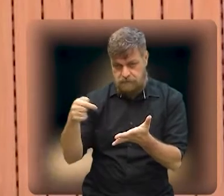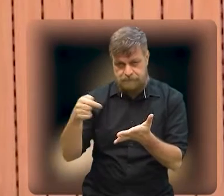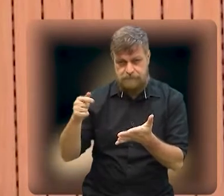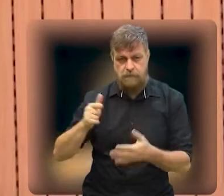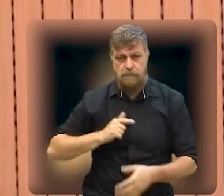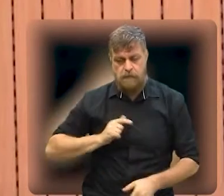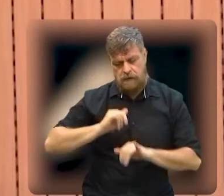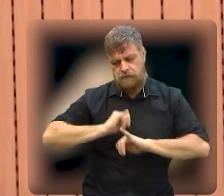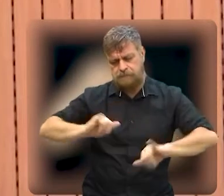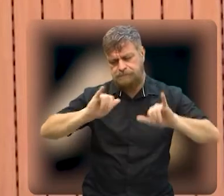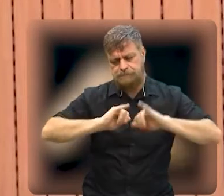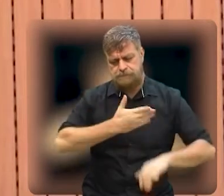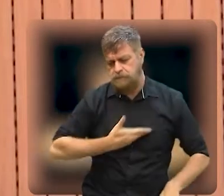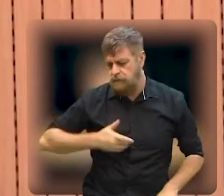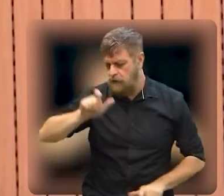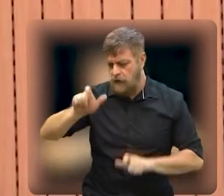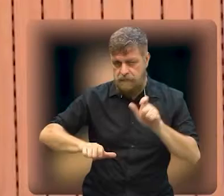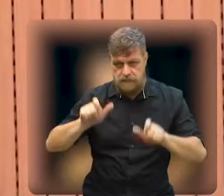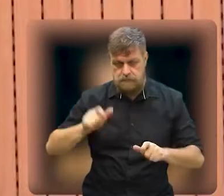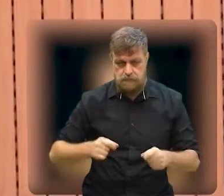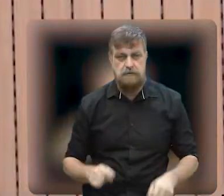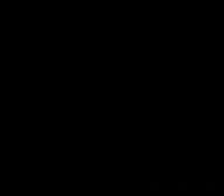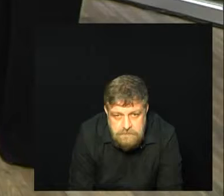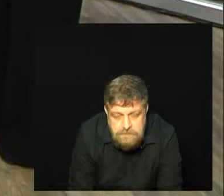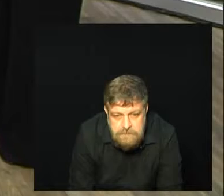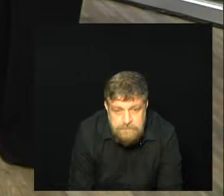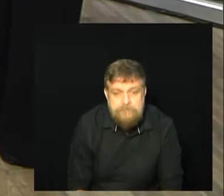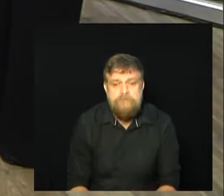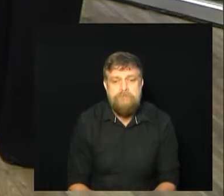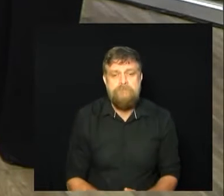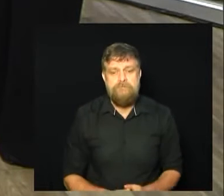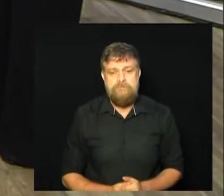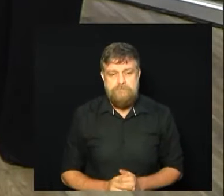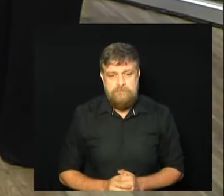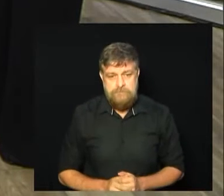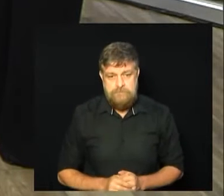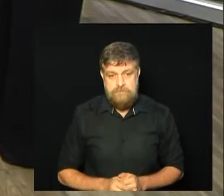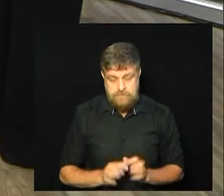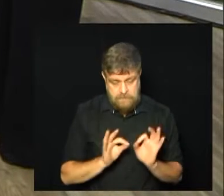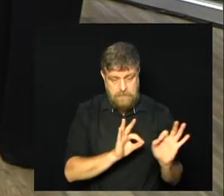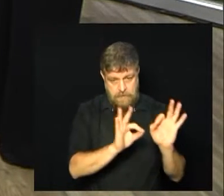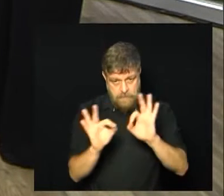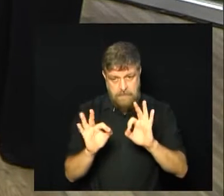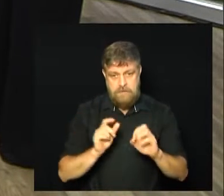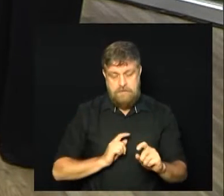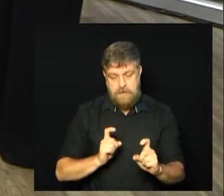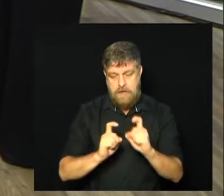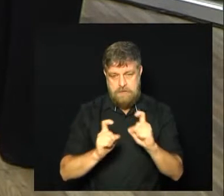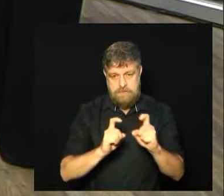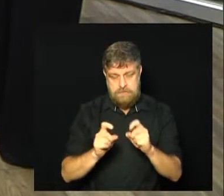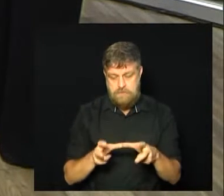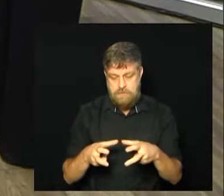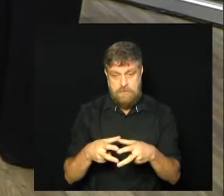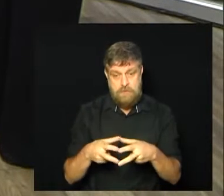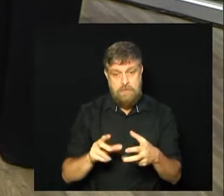que seja divulgado, público, que as pessoas possam ter acesso. Segue acompanhando, então, as reuniões da